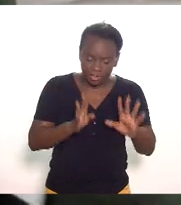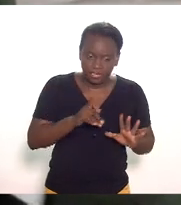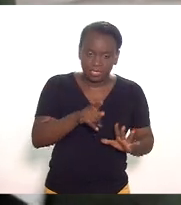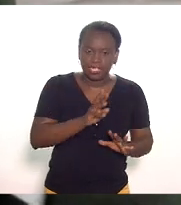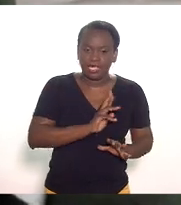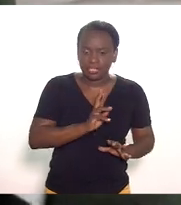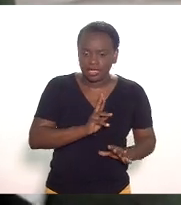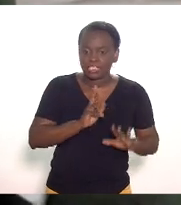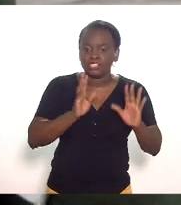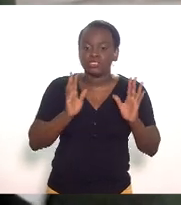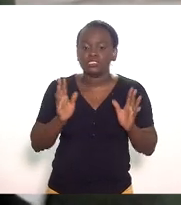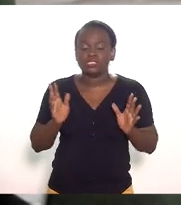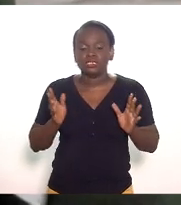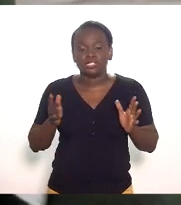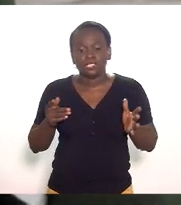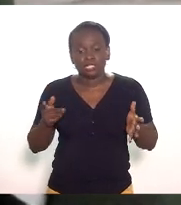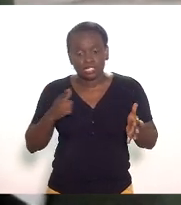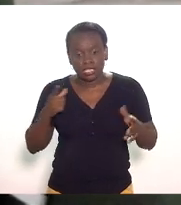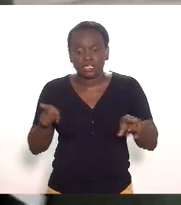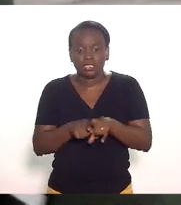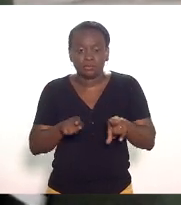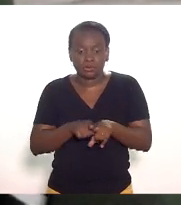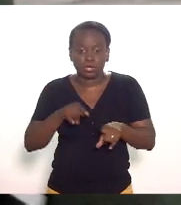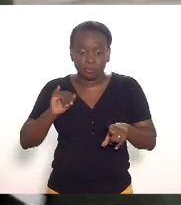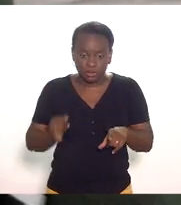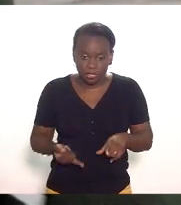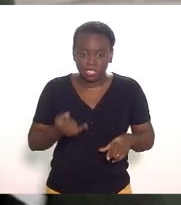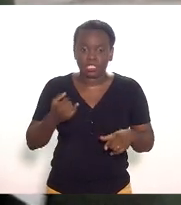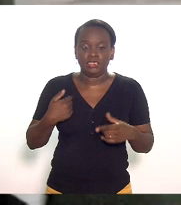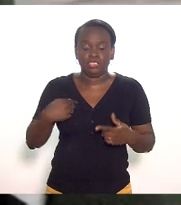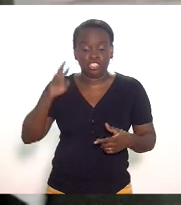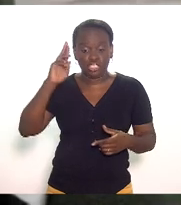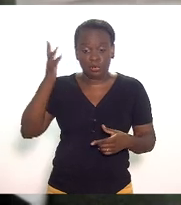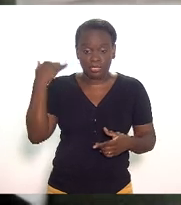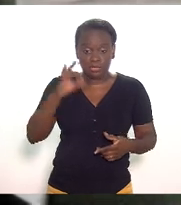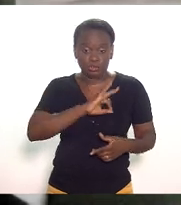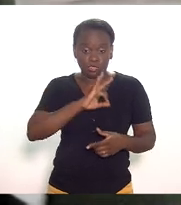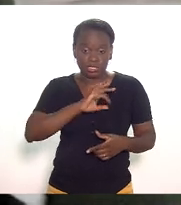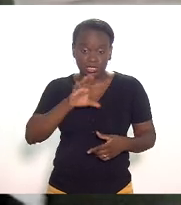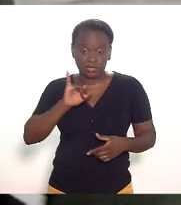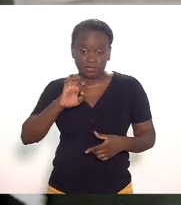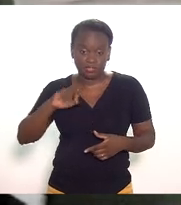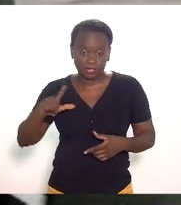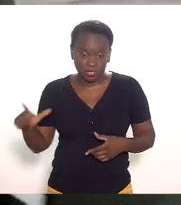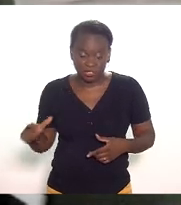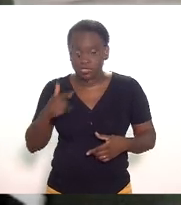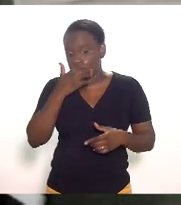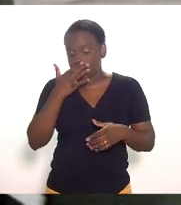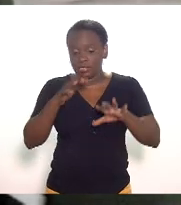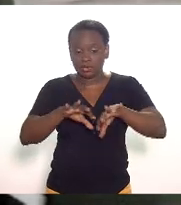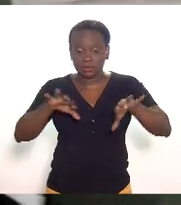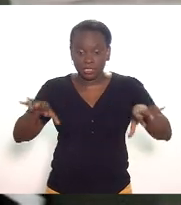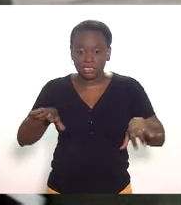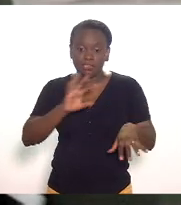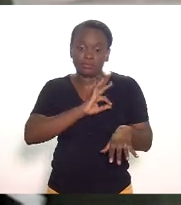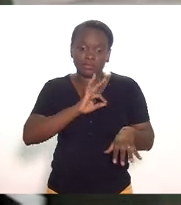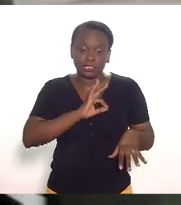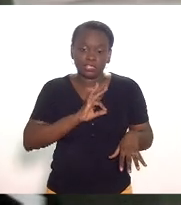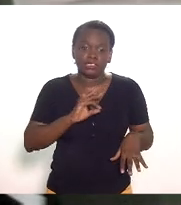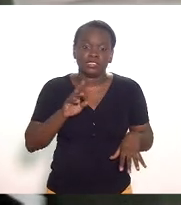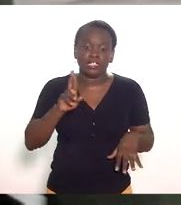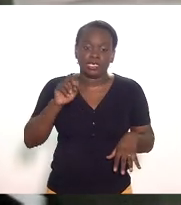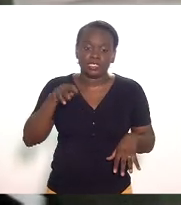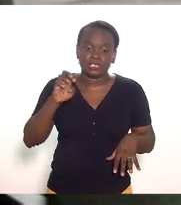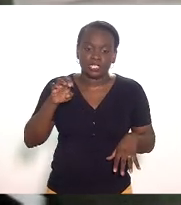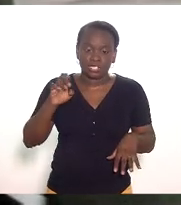de Resende. Nós tivemos a oportunidade, enquanto chefe da Polícia Civil, de instituir lá na delegacia de Resende um núcleo